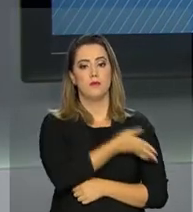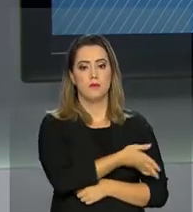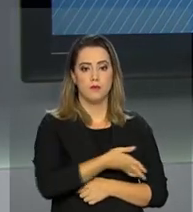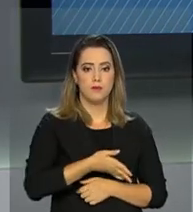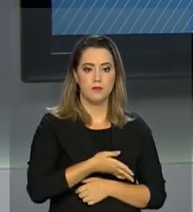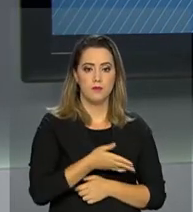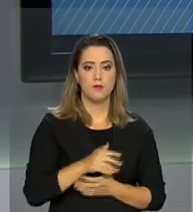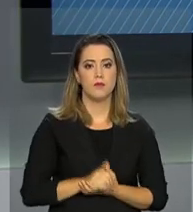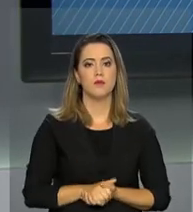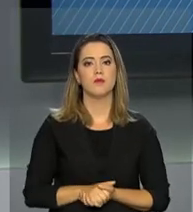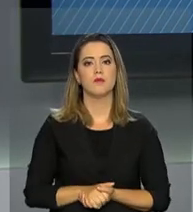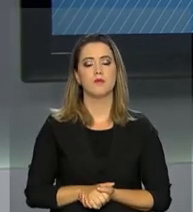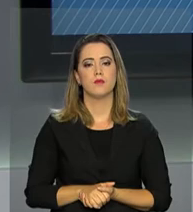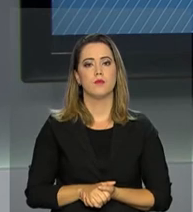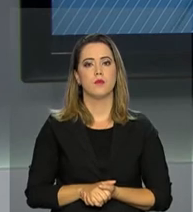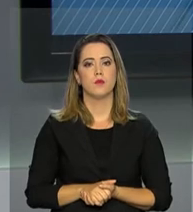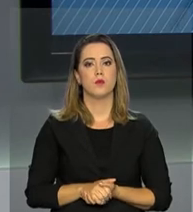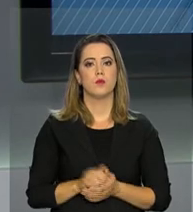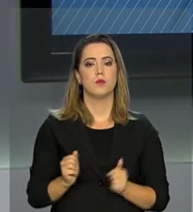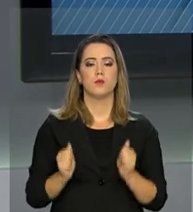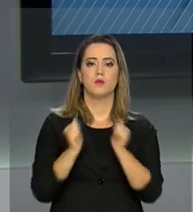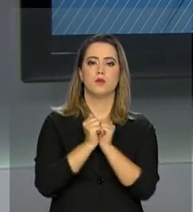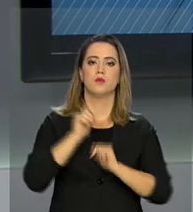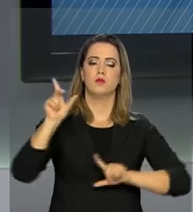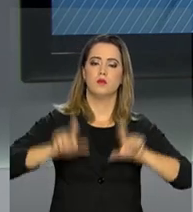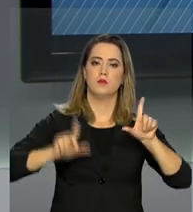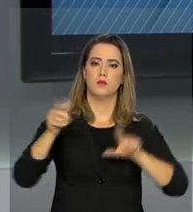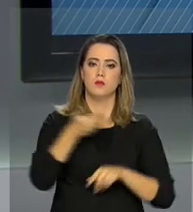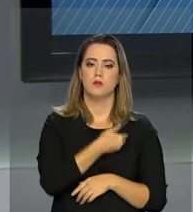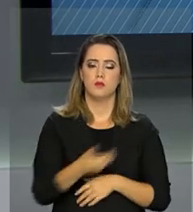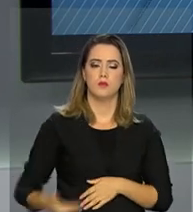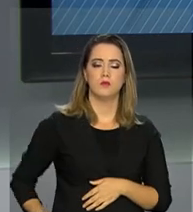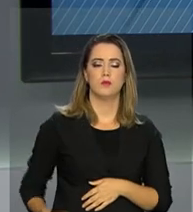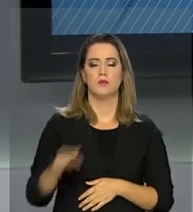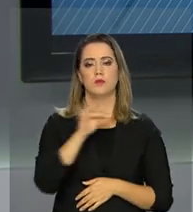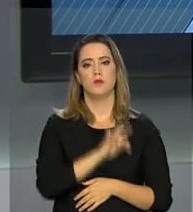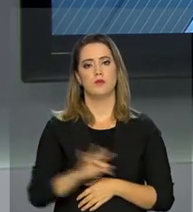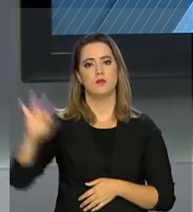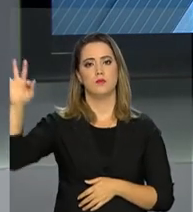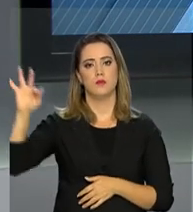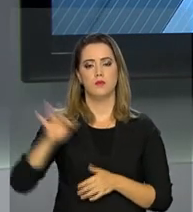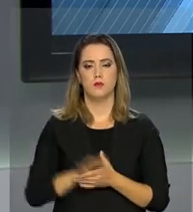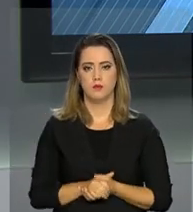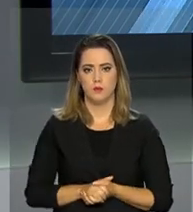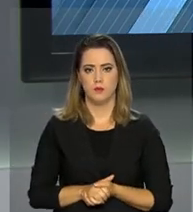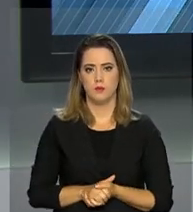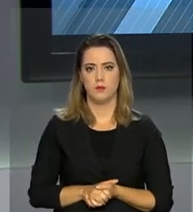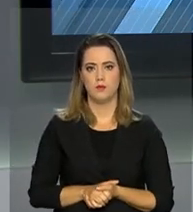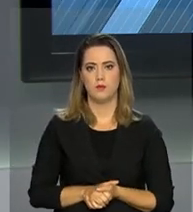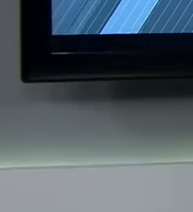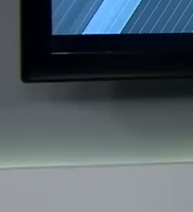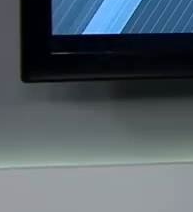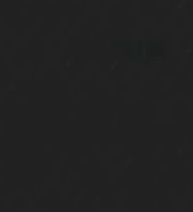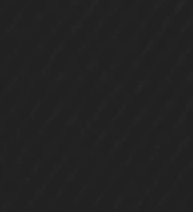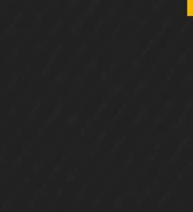página da nbr na internet continue com a gente e nbr a tv do governo federal